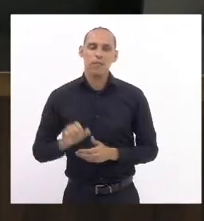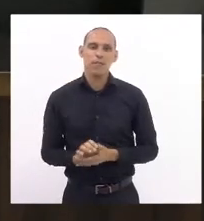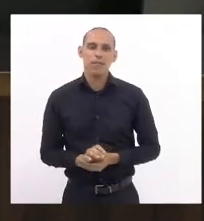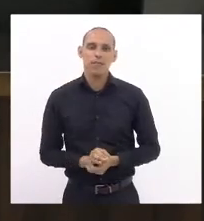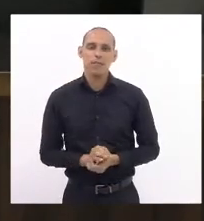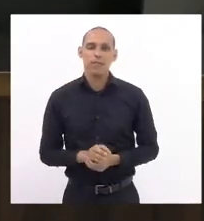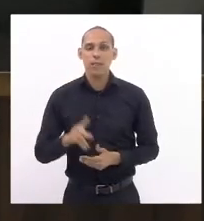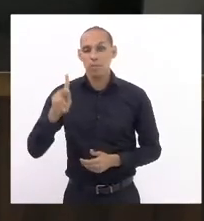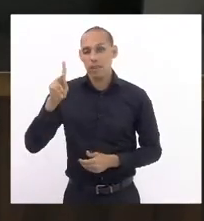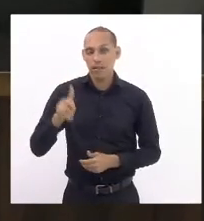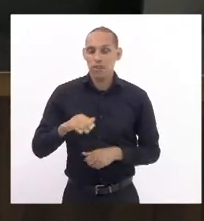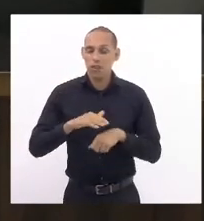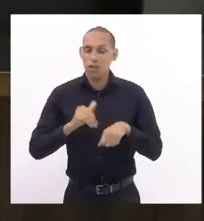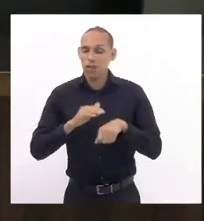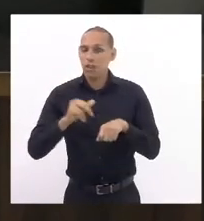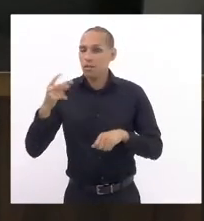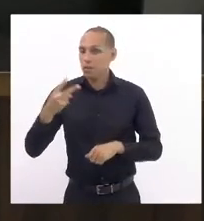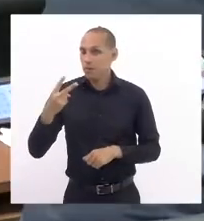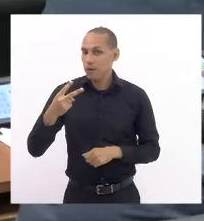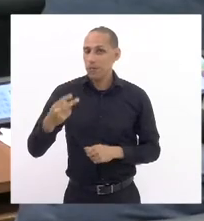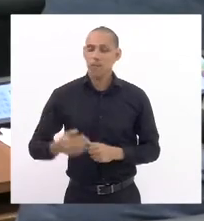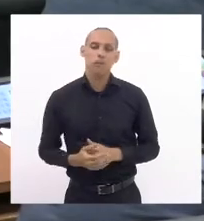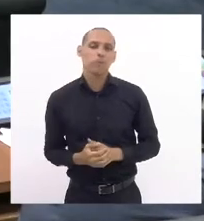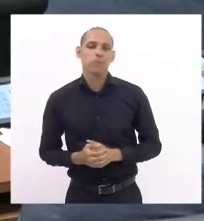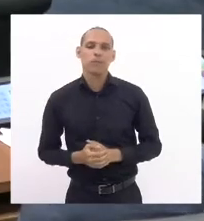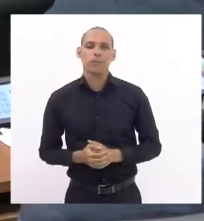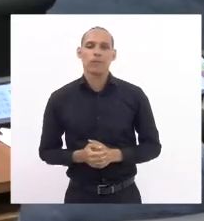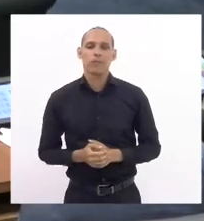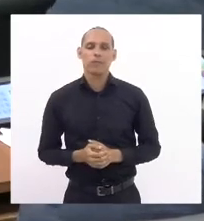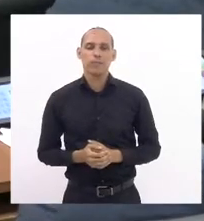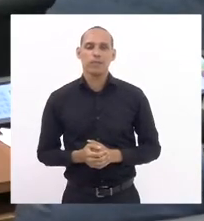irá proceder à segunda chamada.